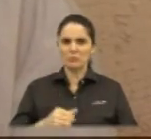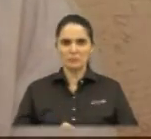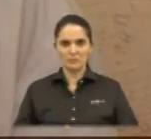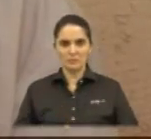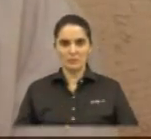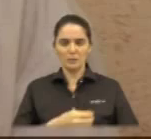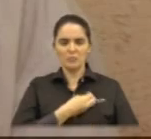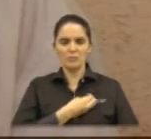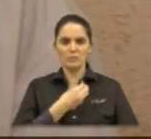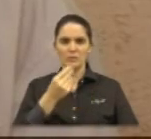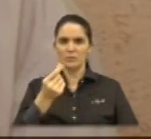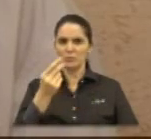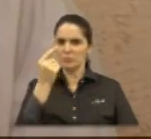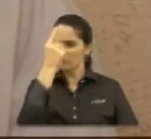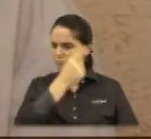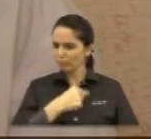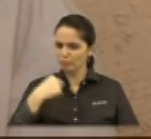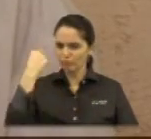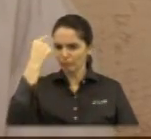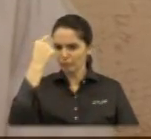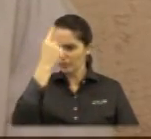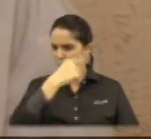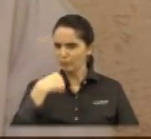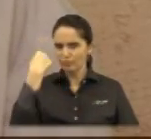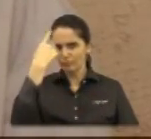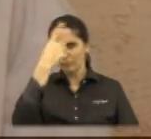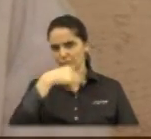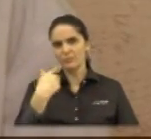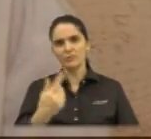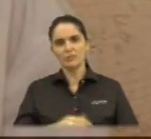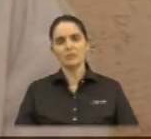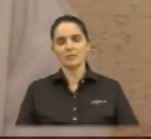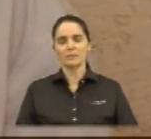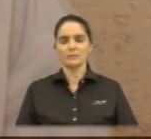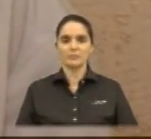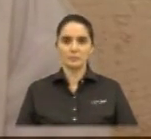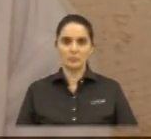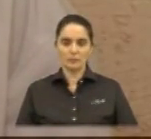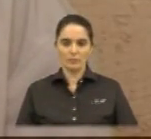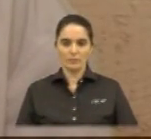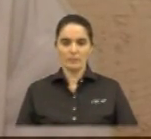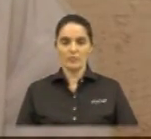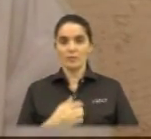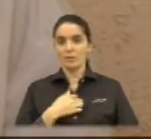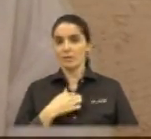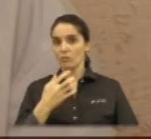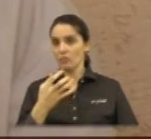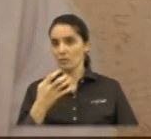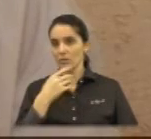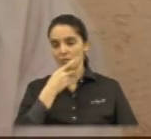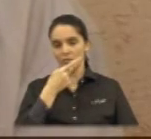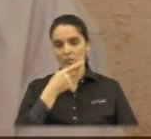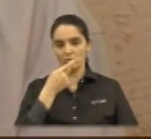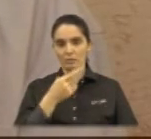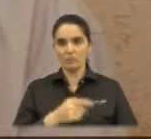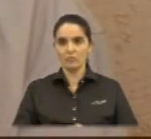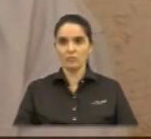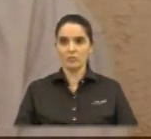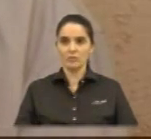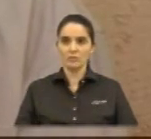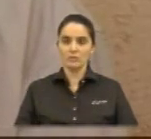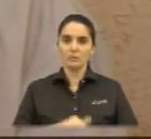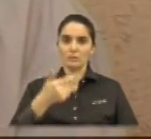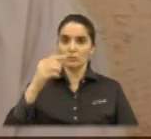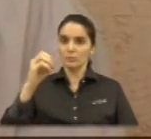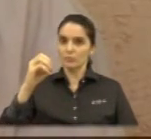aproveitando essa passagem interessante, eu queria falar um pouquinho do 20 de